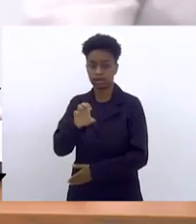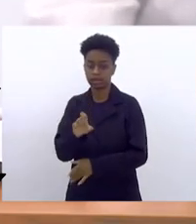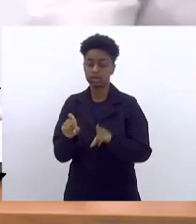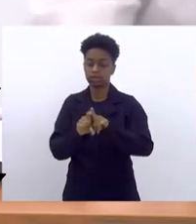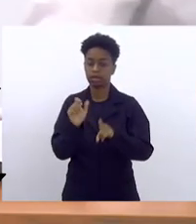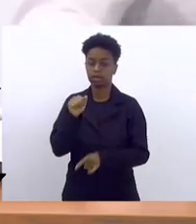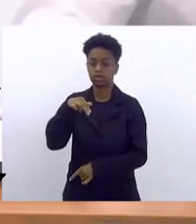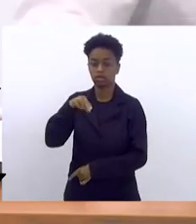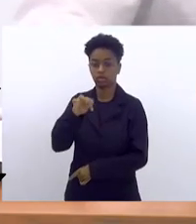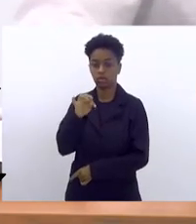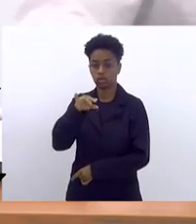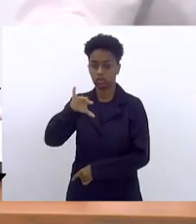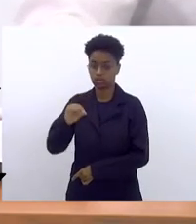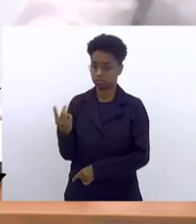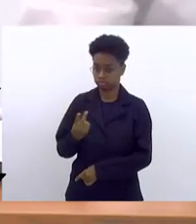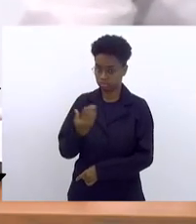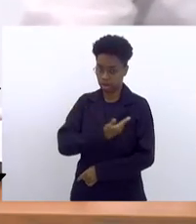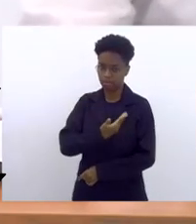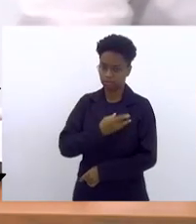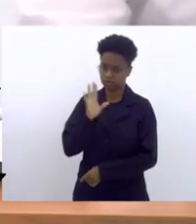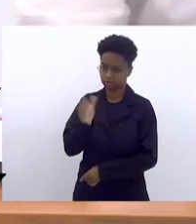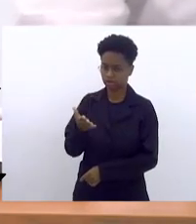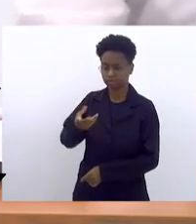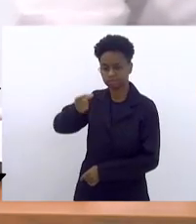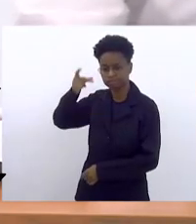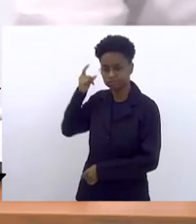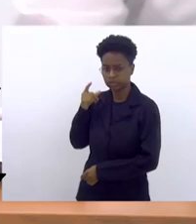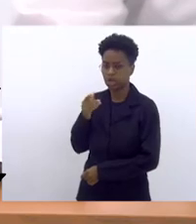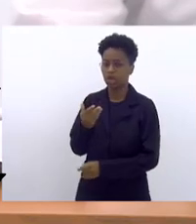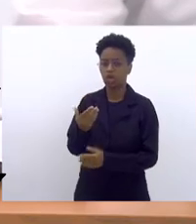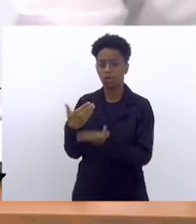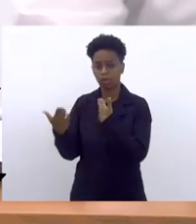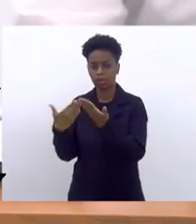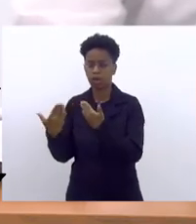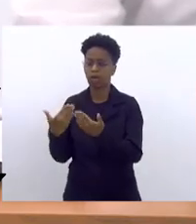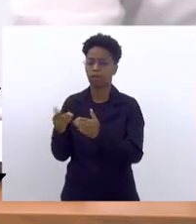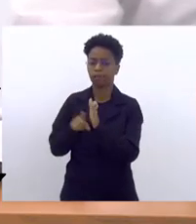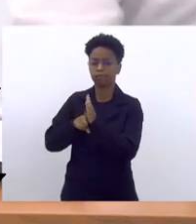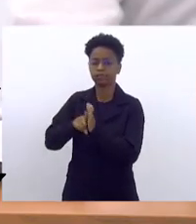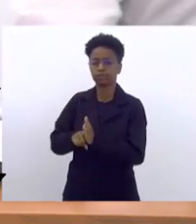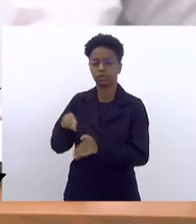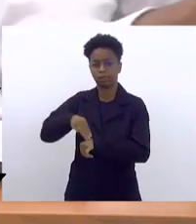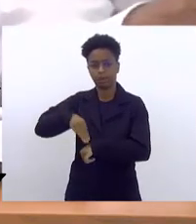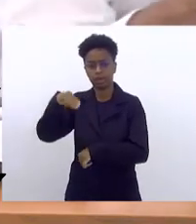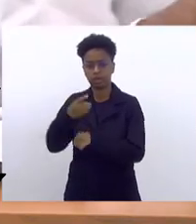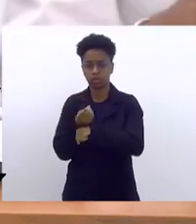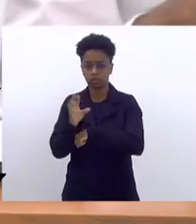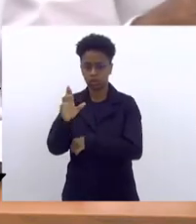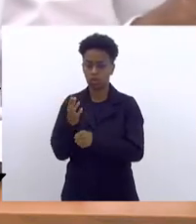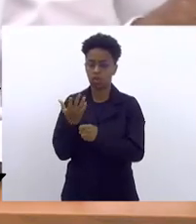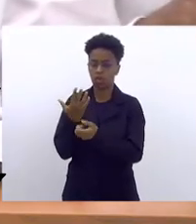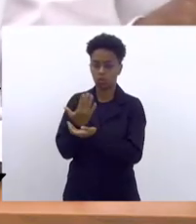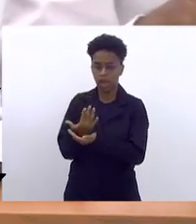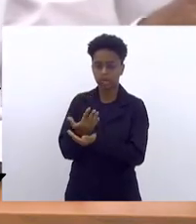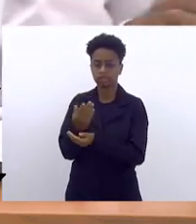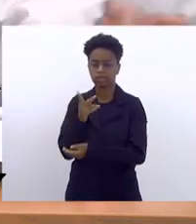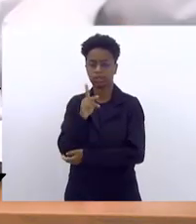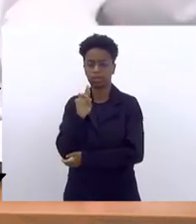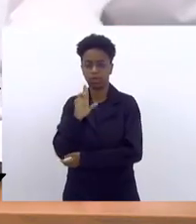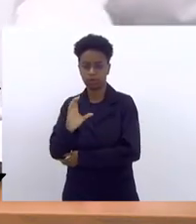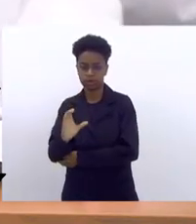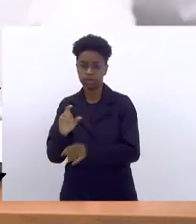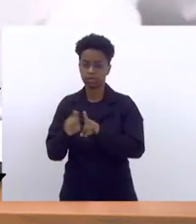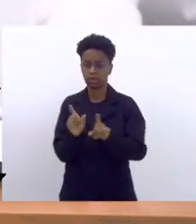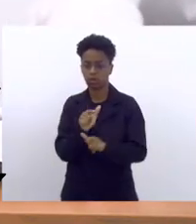ajudar que são amigos de longa data com alguns pesquisadores mestrados doutores da UERJ da PUC entre